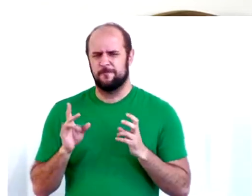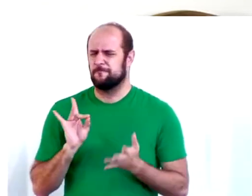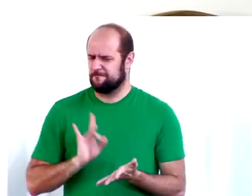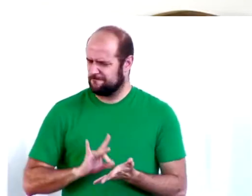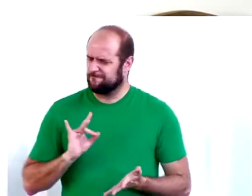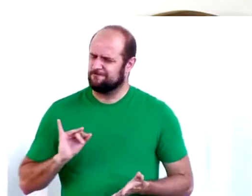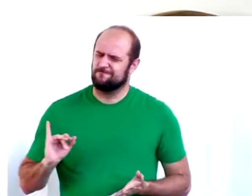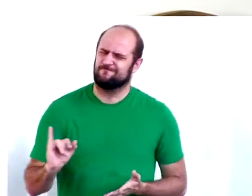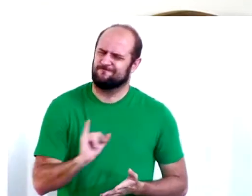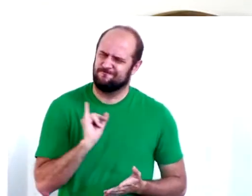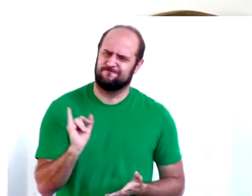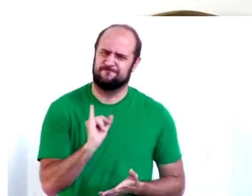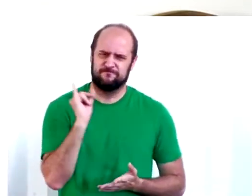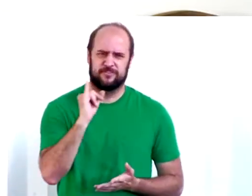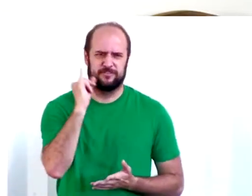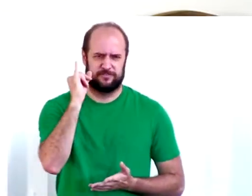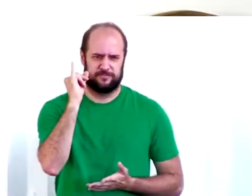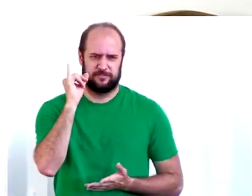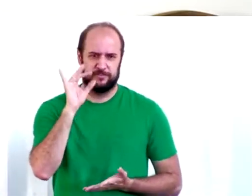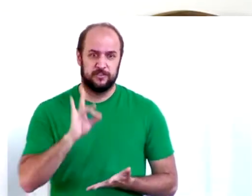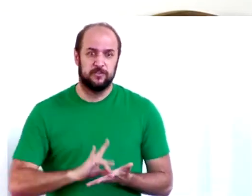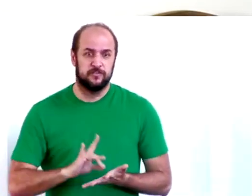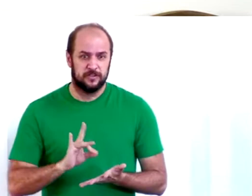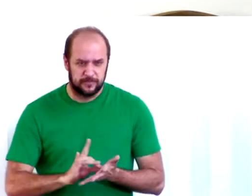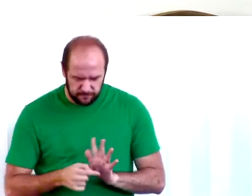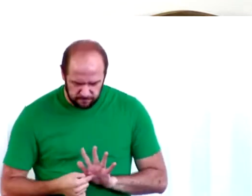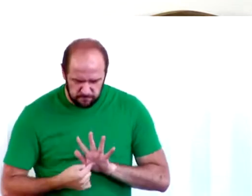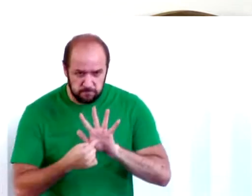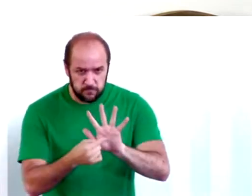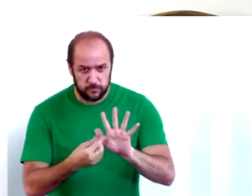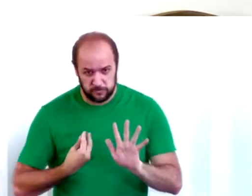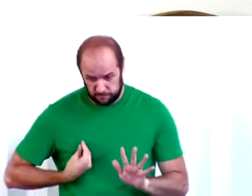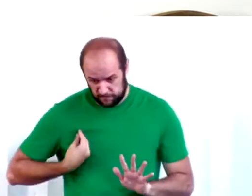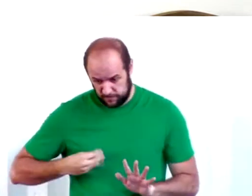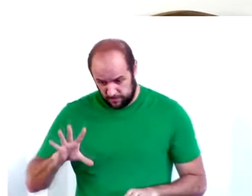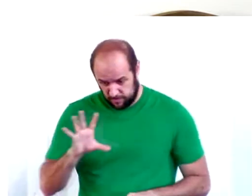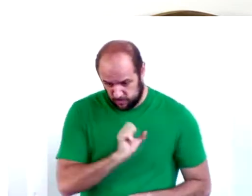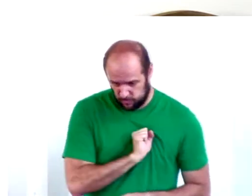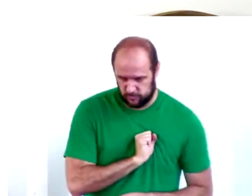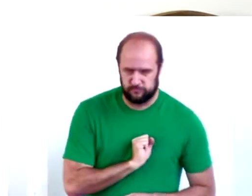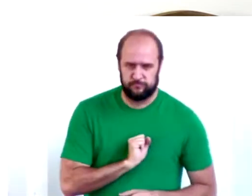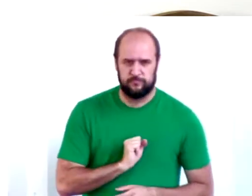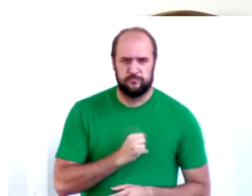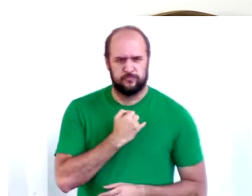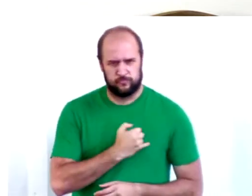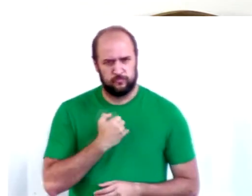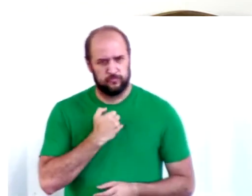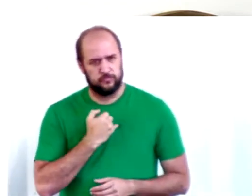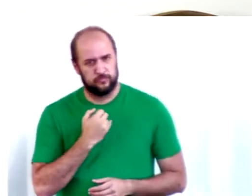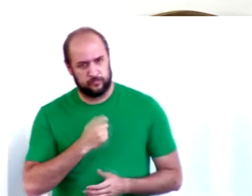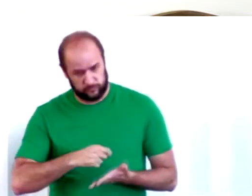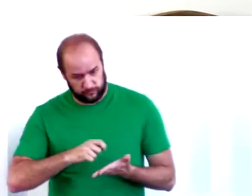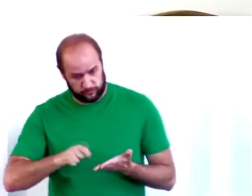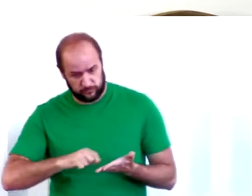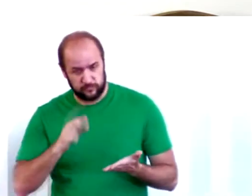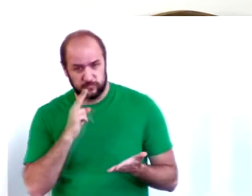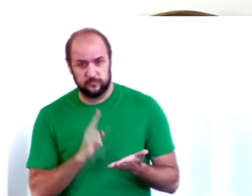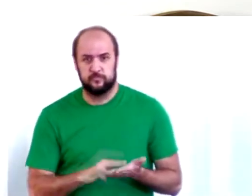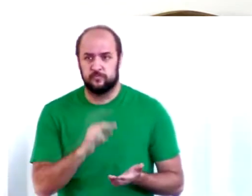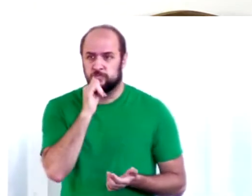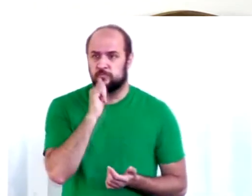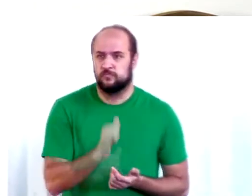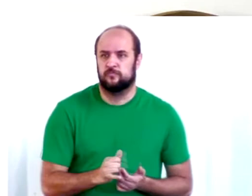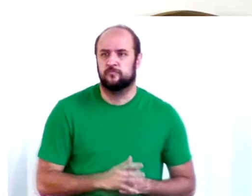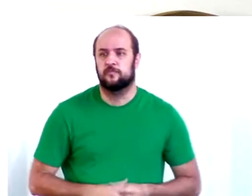A verdade, ela é manifestada numa vida de amor. Quando João, em uma de suas cartas, escreveu, ele disse assim: